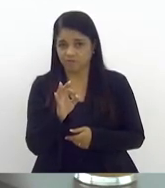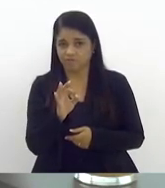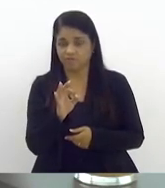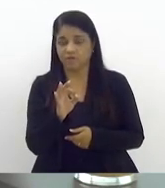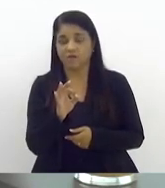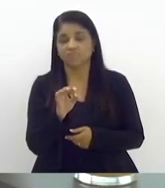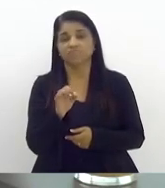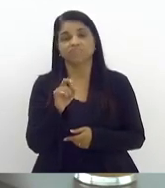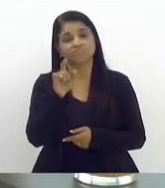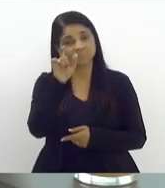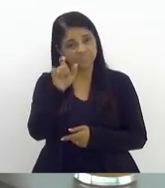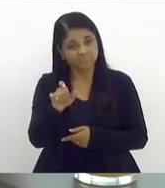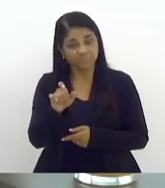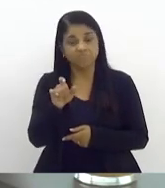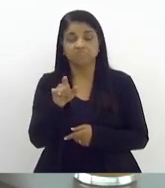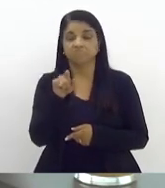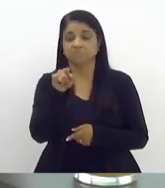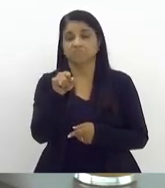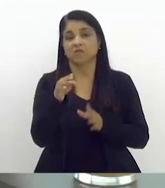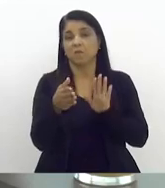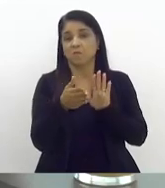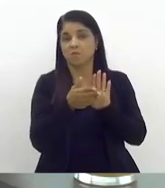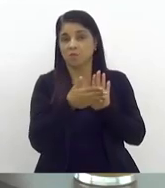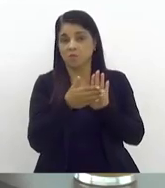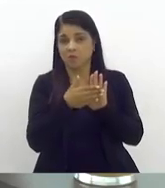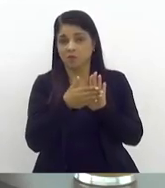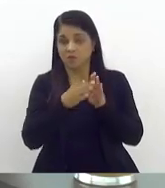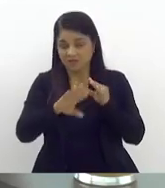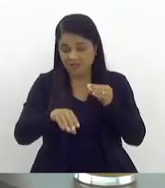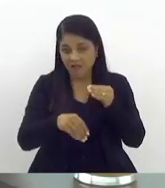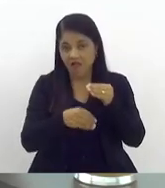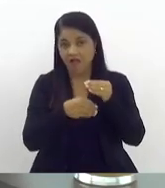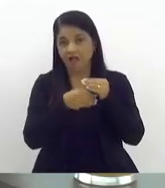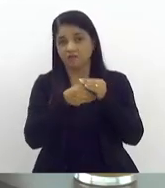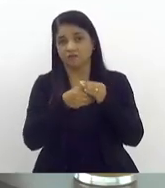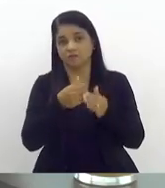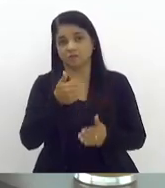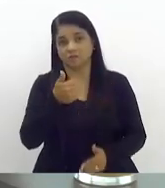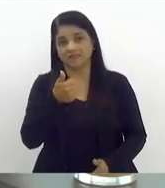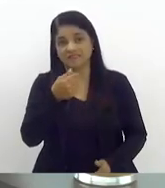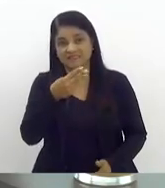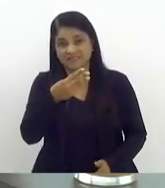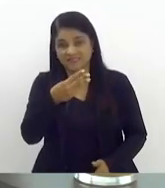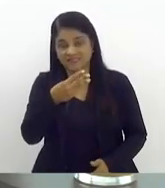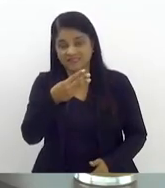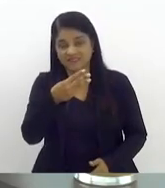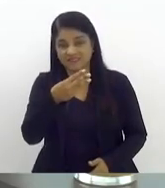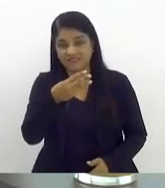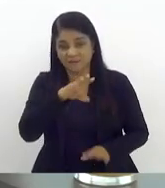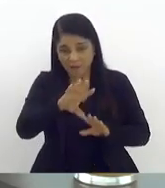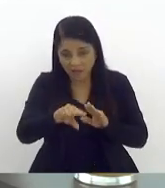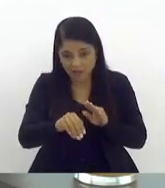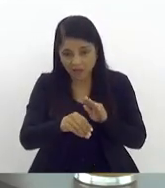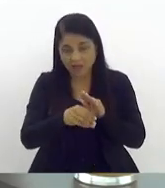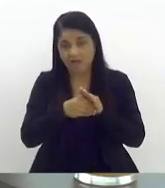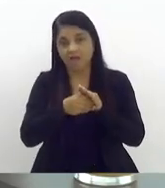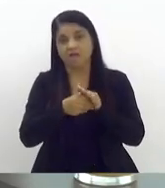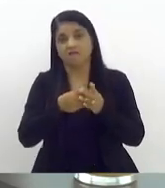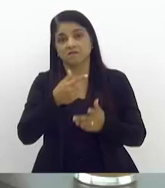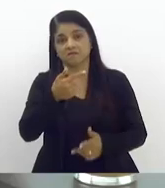Vossa Excelência está propondo, o senhor está adicionando mais 13% e depois está adicionando mais